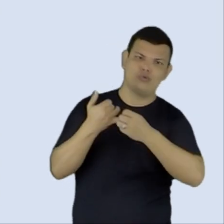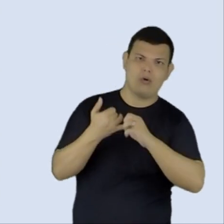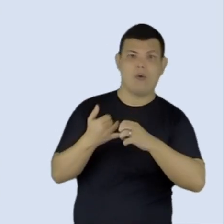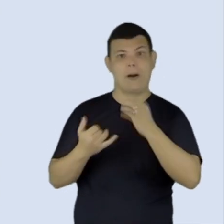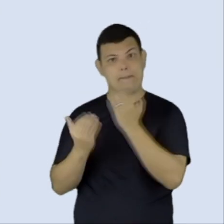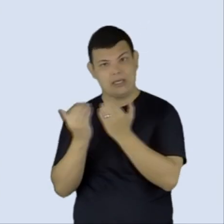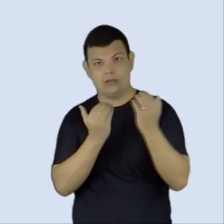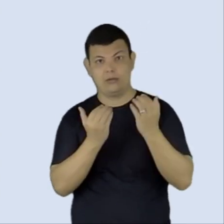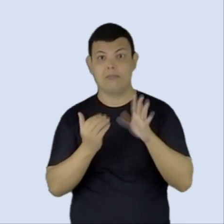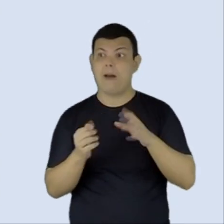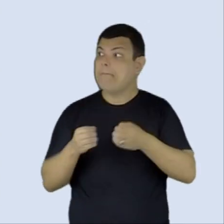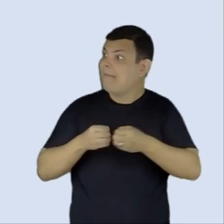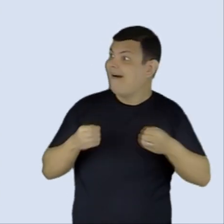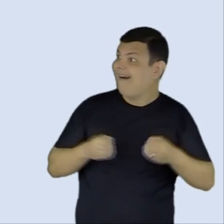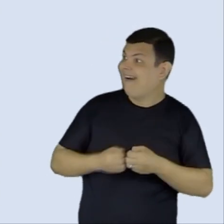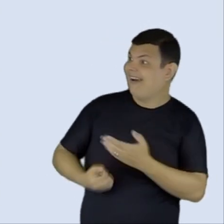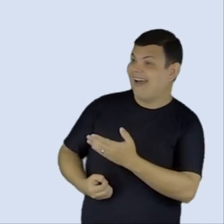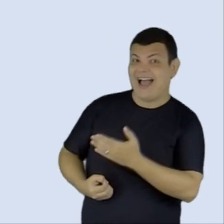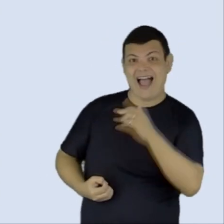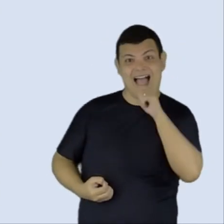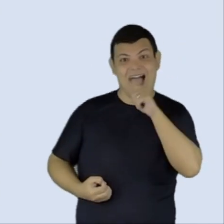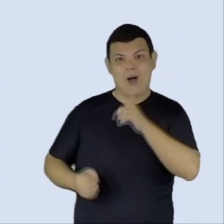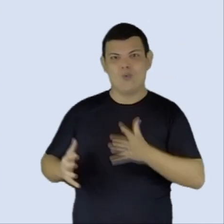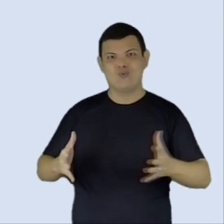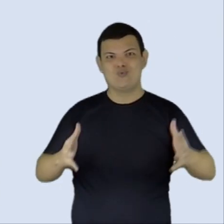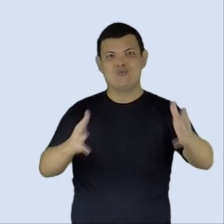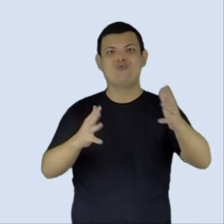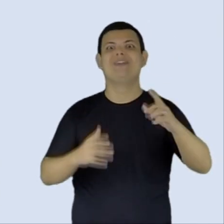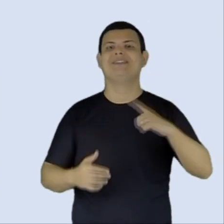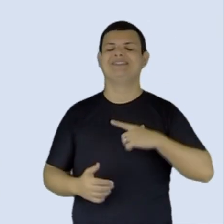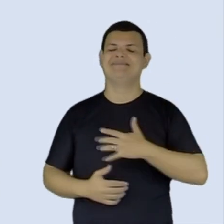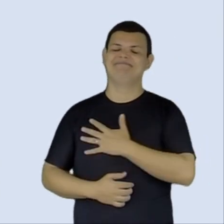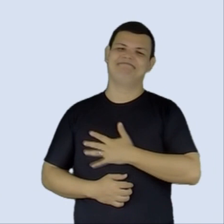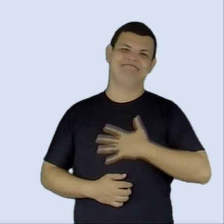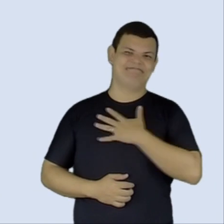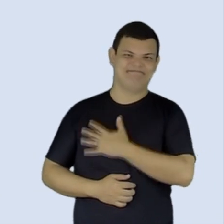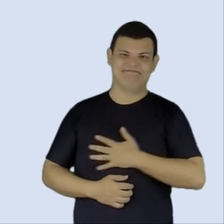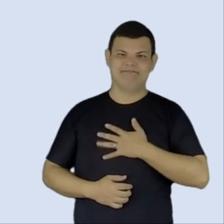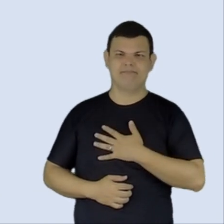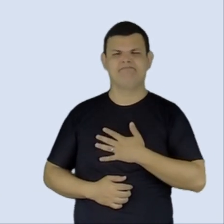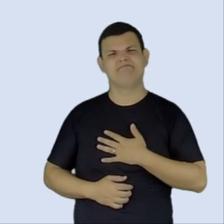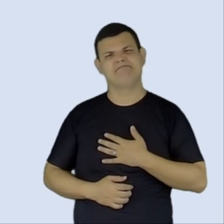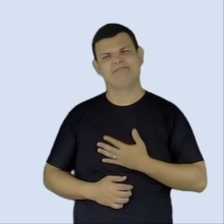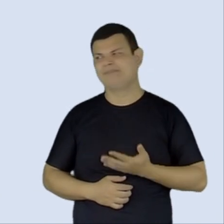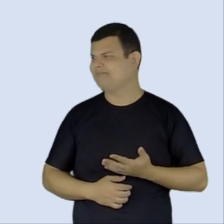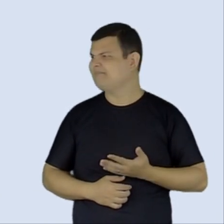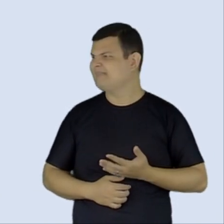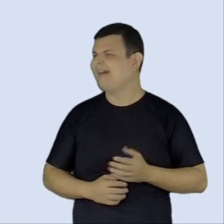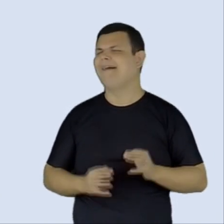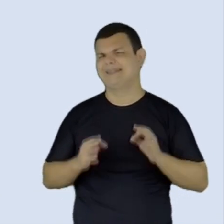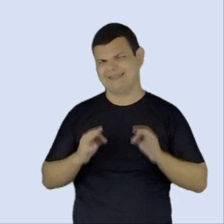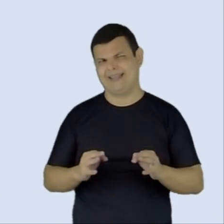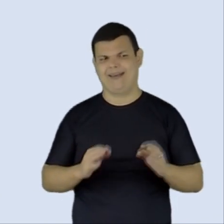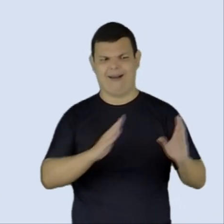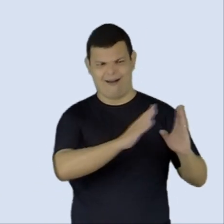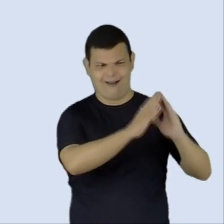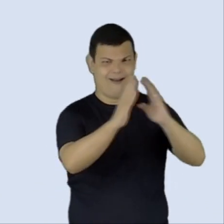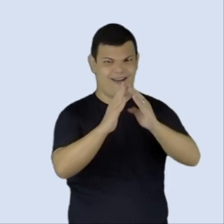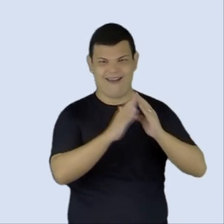como vizinho, a alegria mal cabe no peito. Com certeza vai melhorar, porque aí vai água a todas as casas, né?